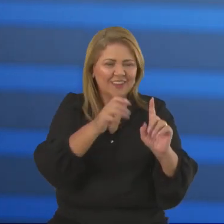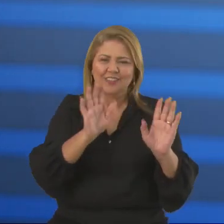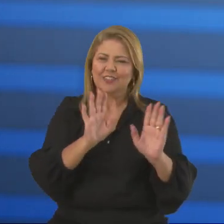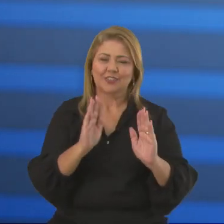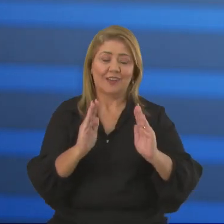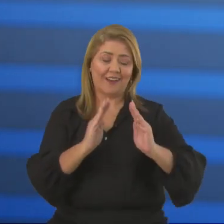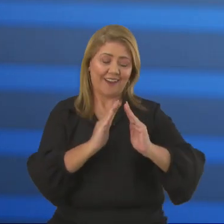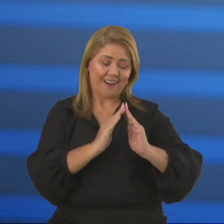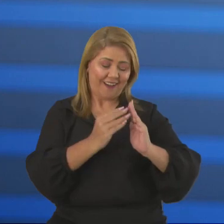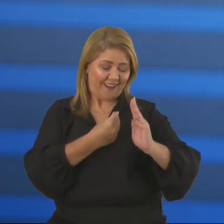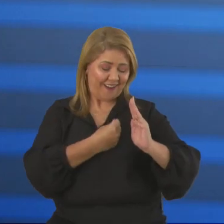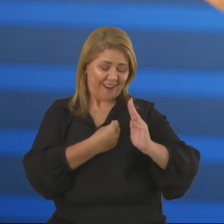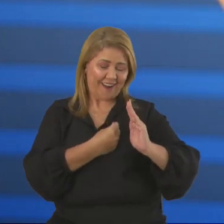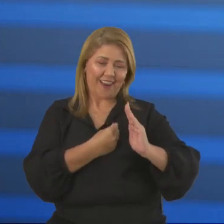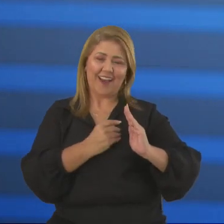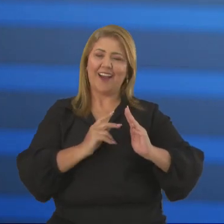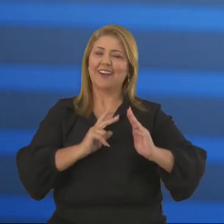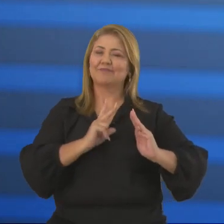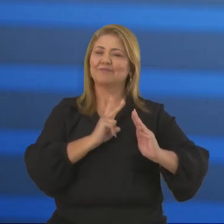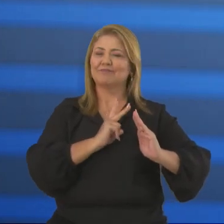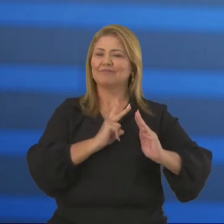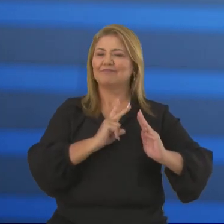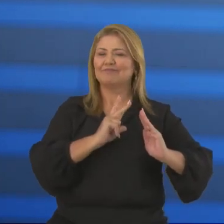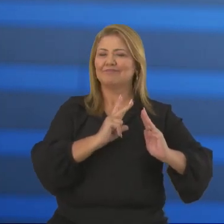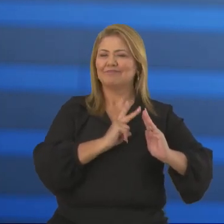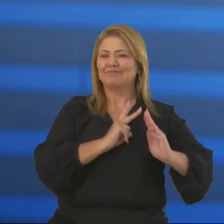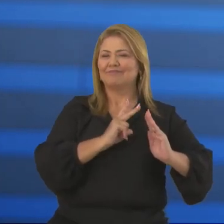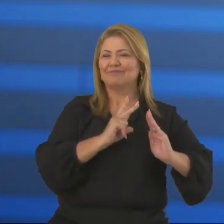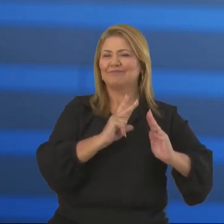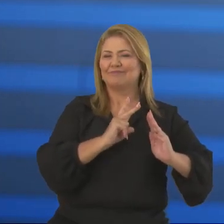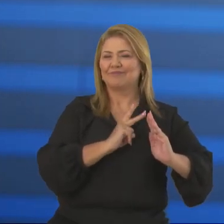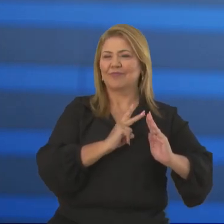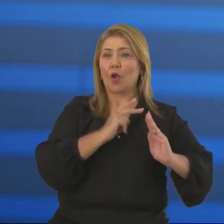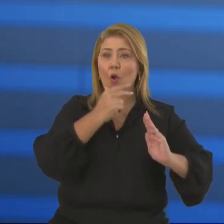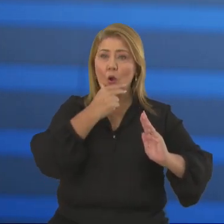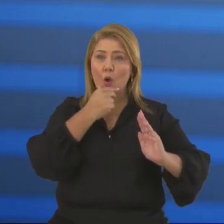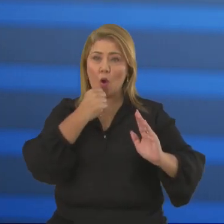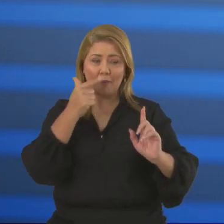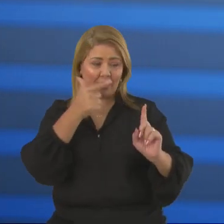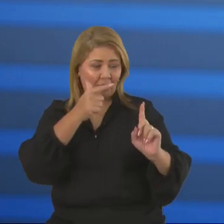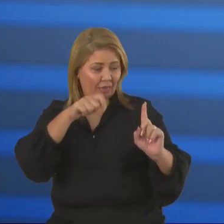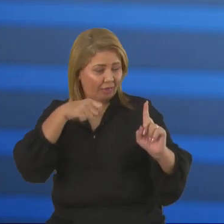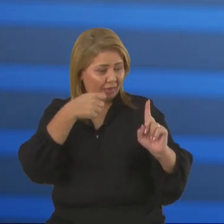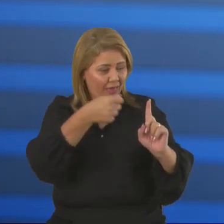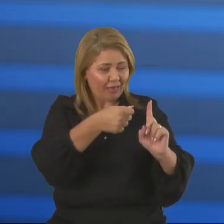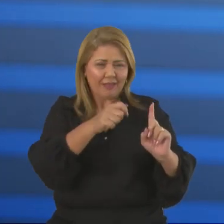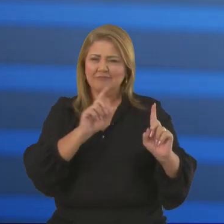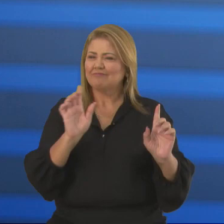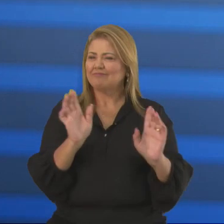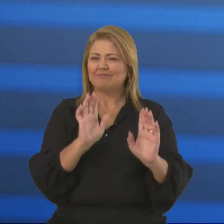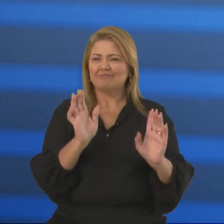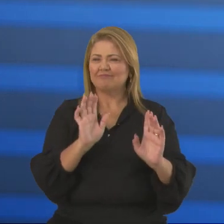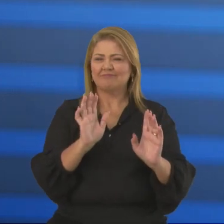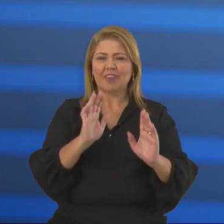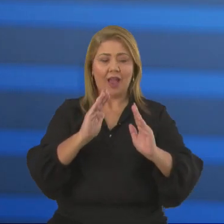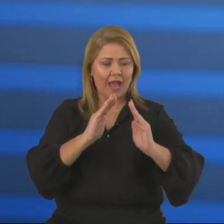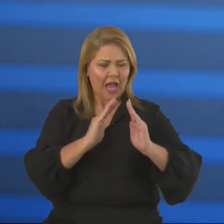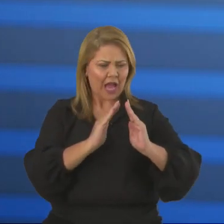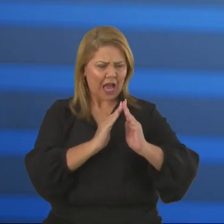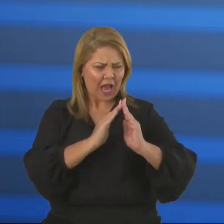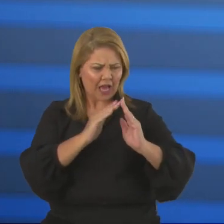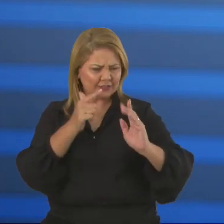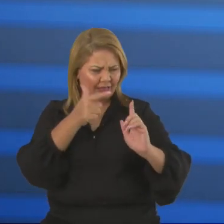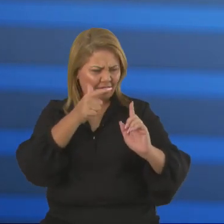eu sou o meu próprio lar. O homem não me define, minha casa não